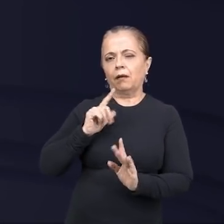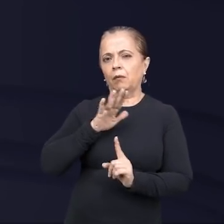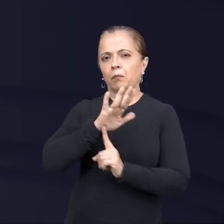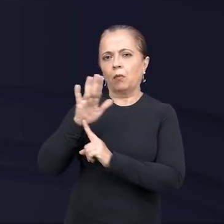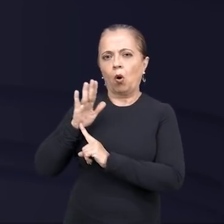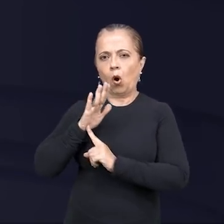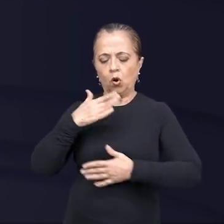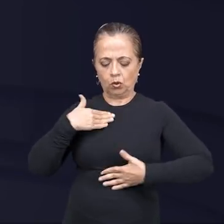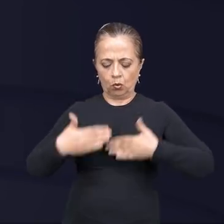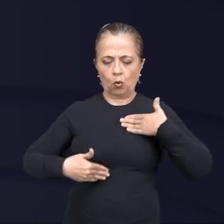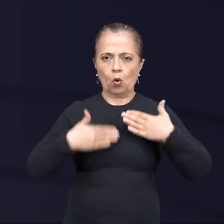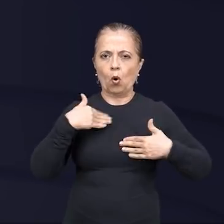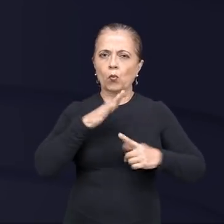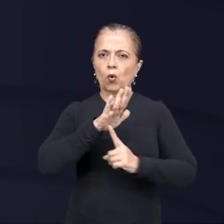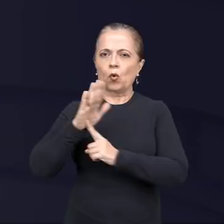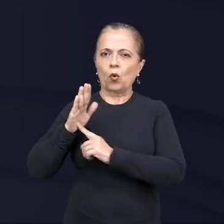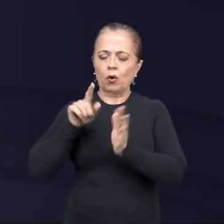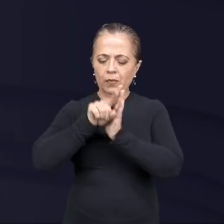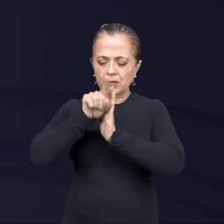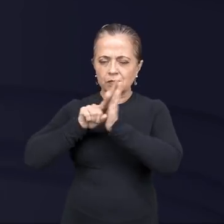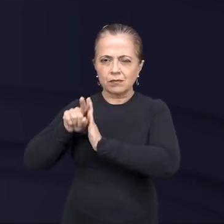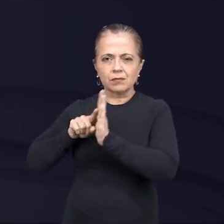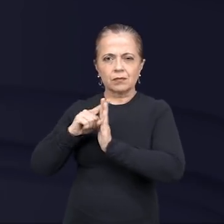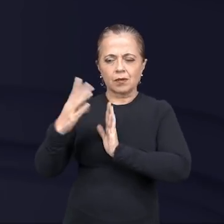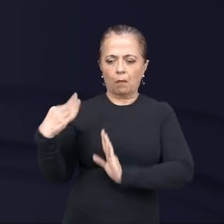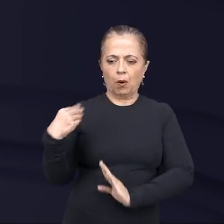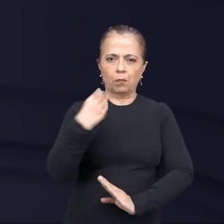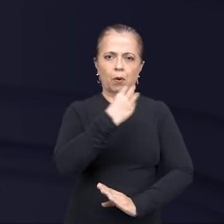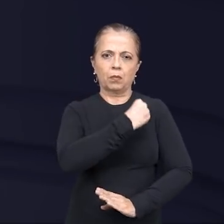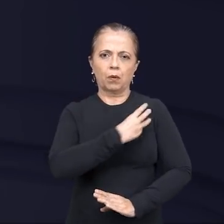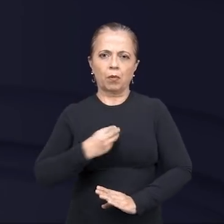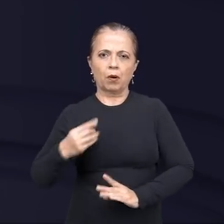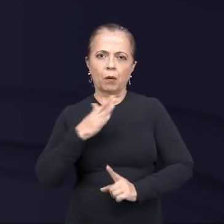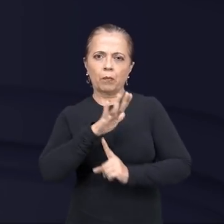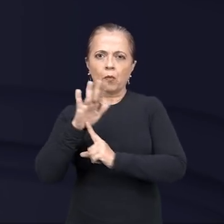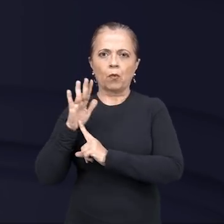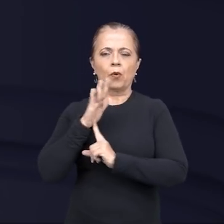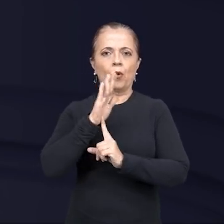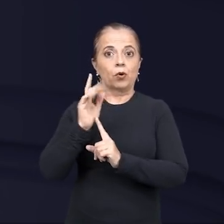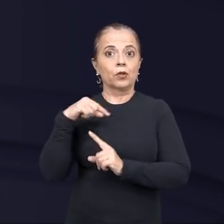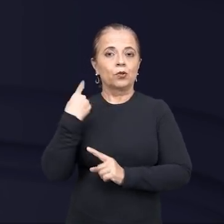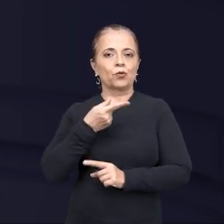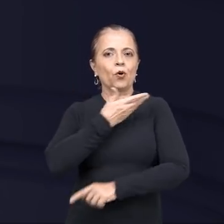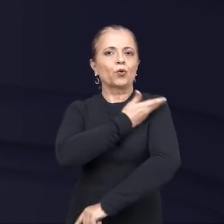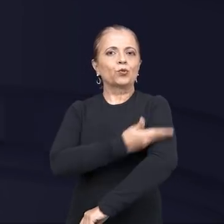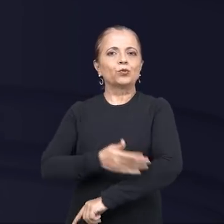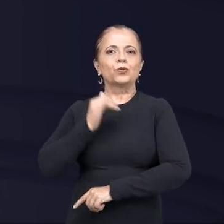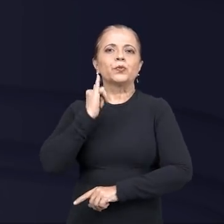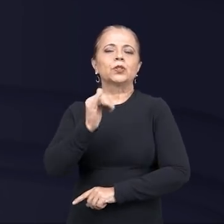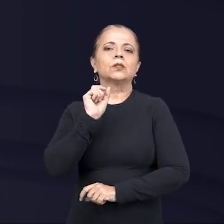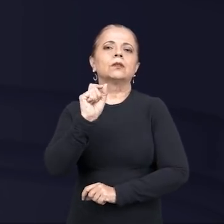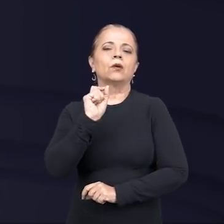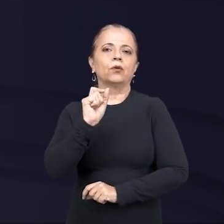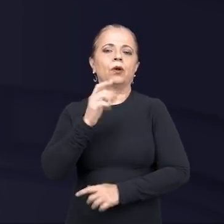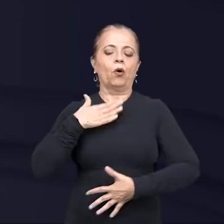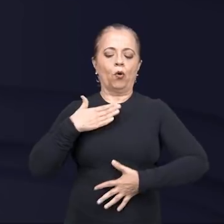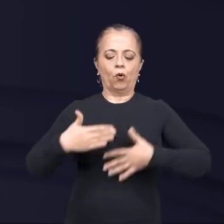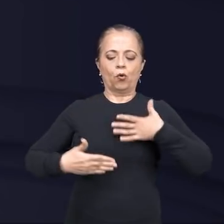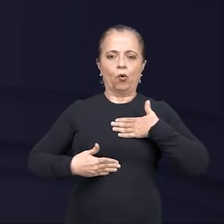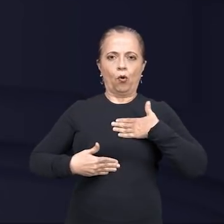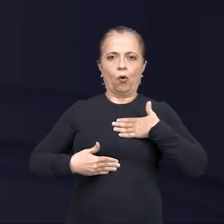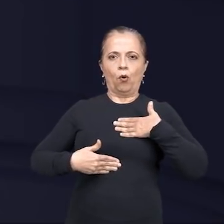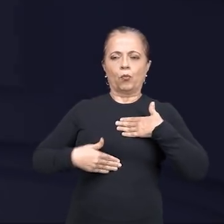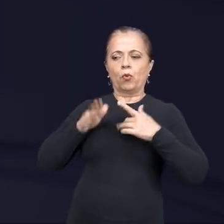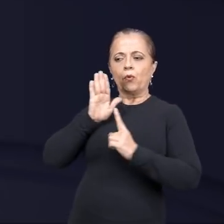de necropsia. O laudo de necropsia ele fala muito, né? A gente costuma dizer que o